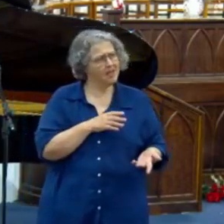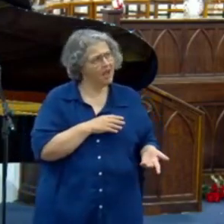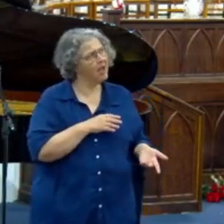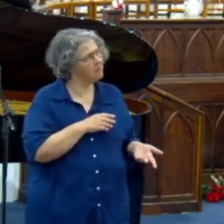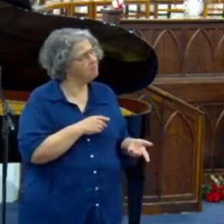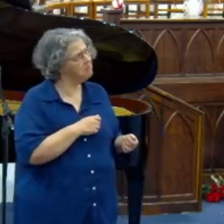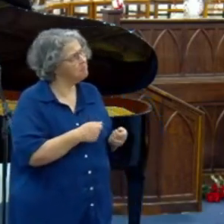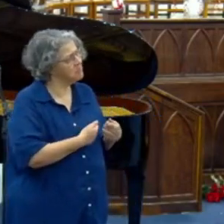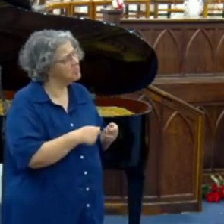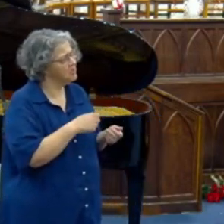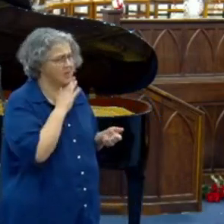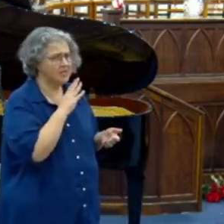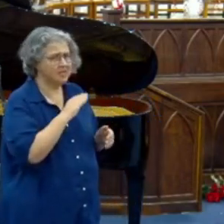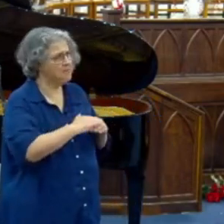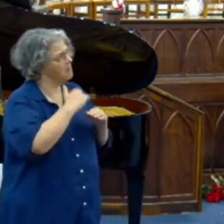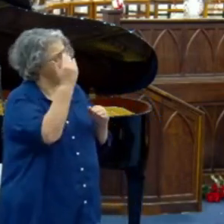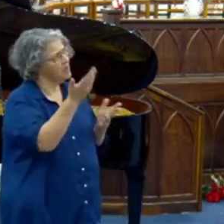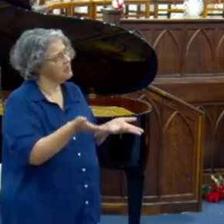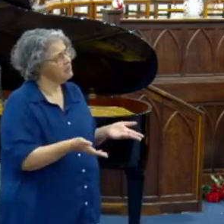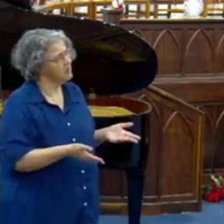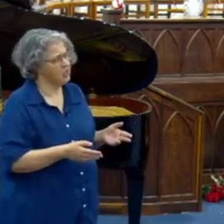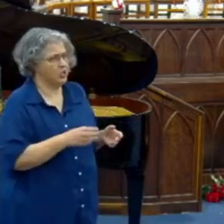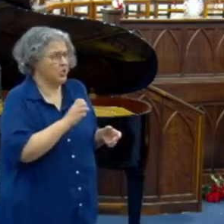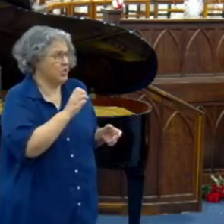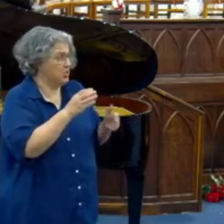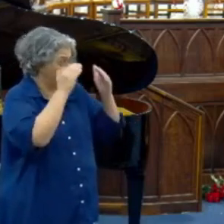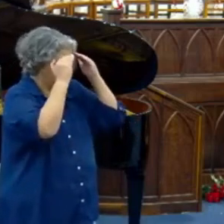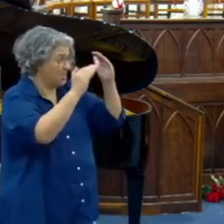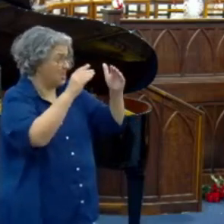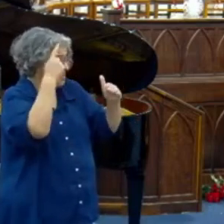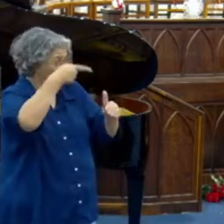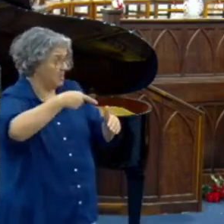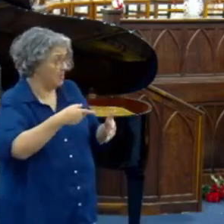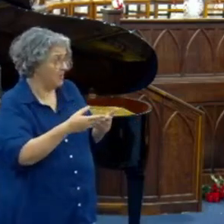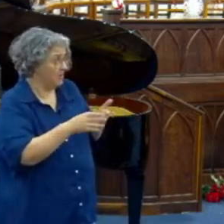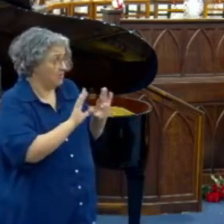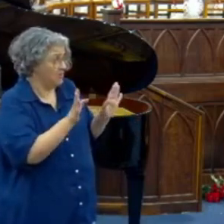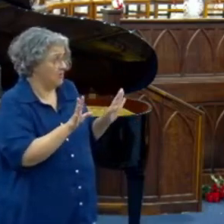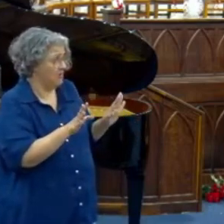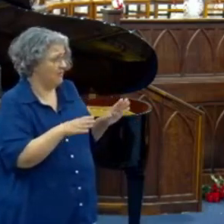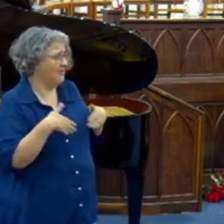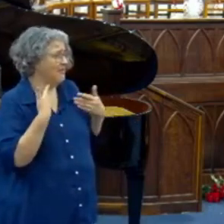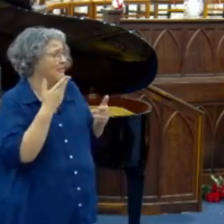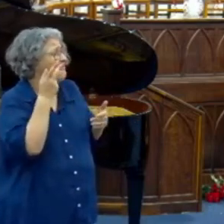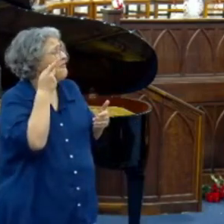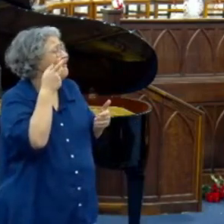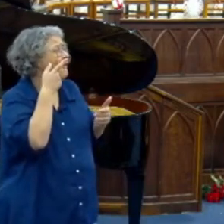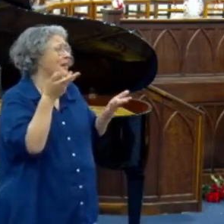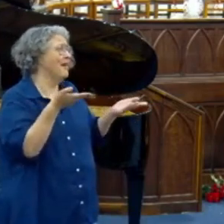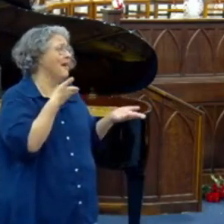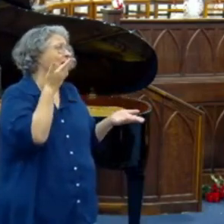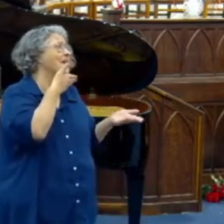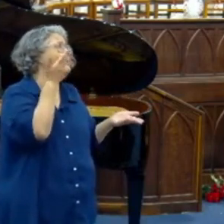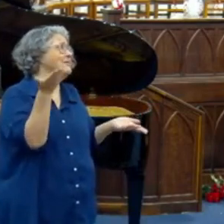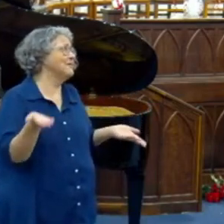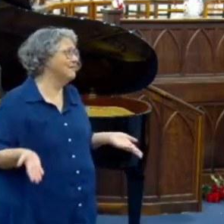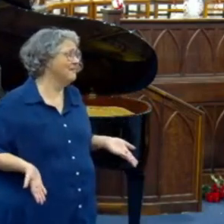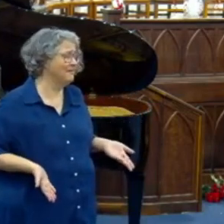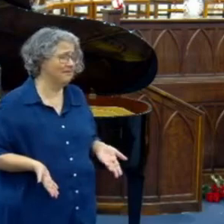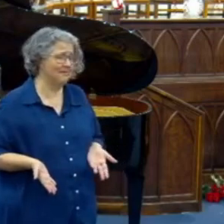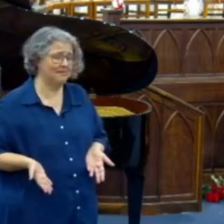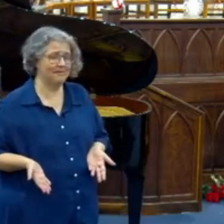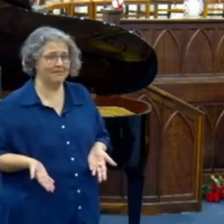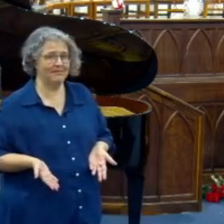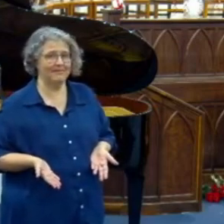isso? É só cumprir os mandamentos? Tá tranquilo, isso eu faço desde menino, desde